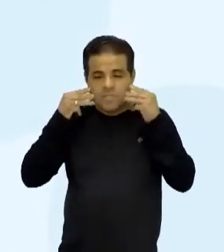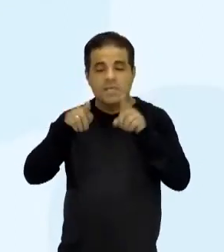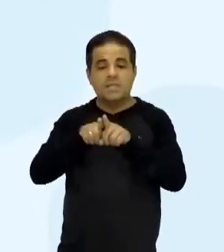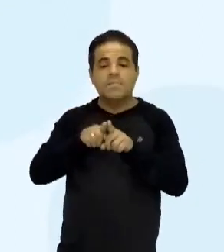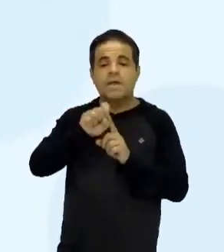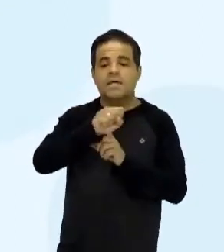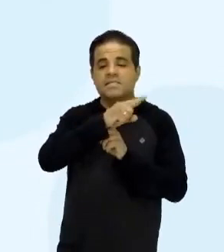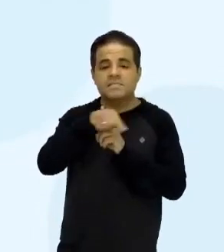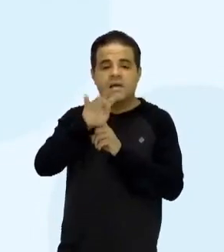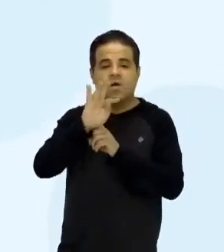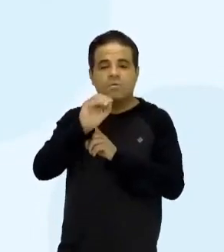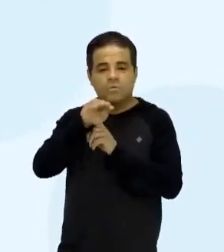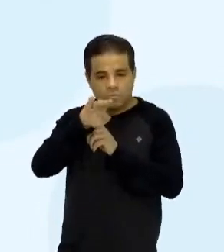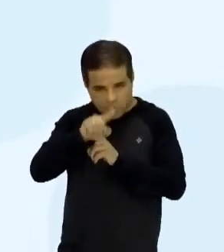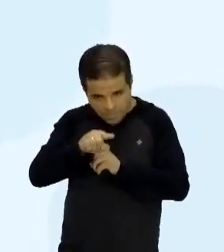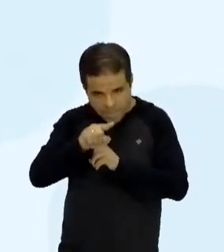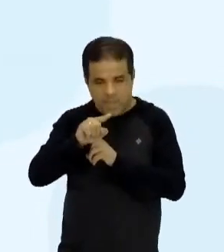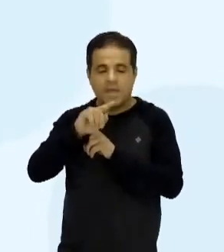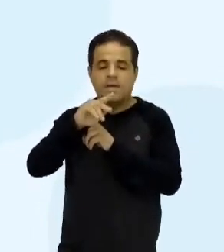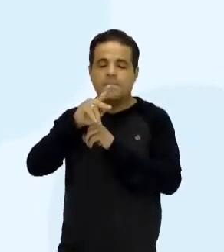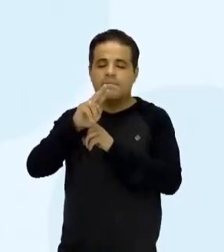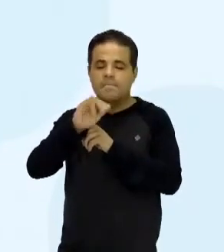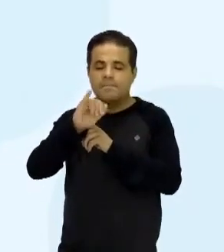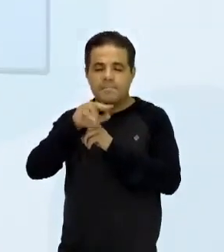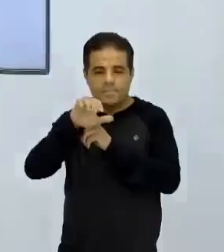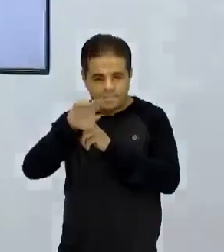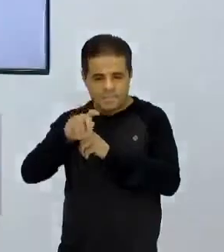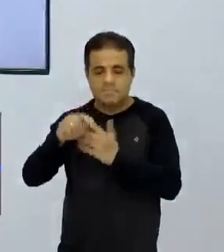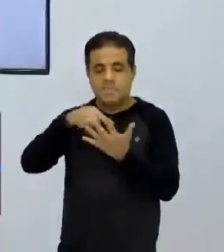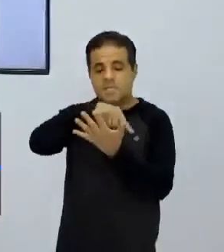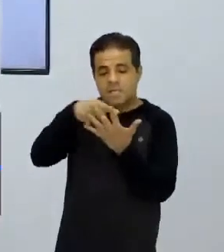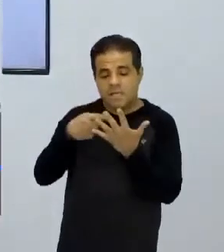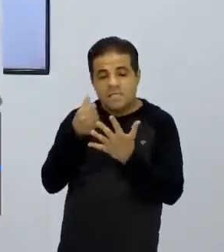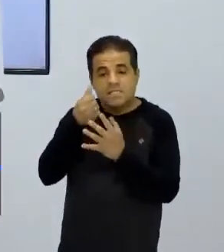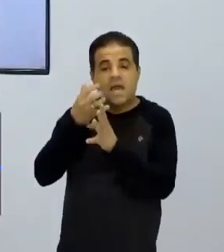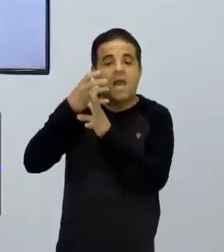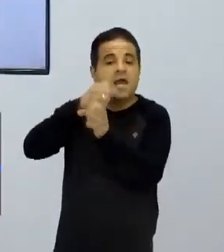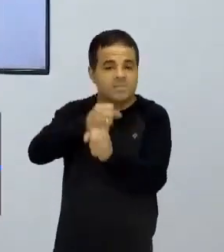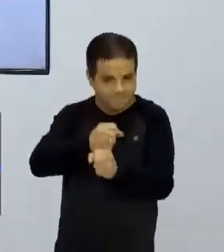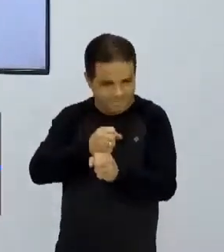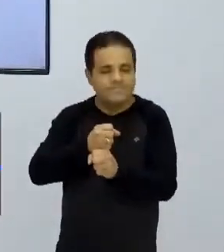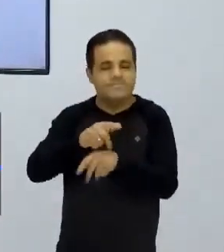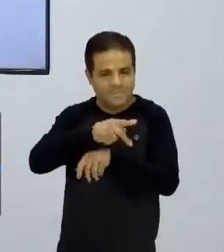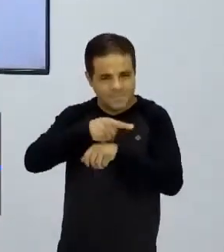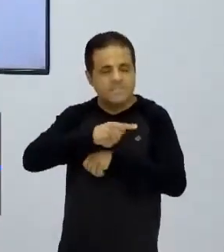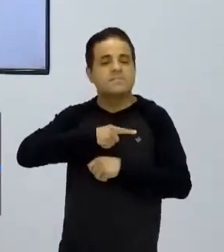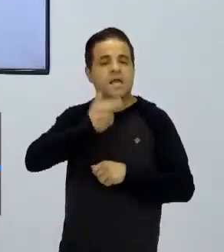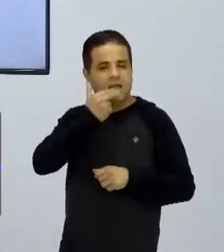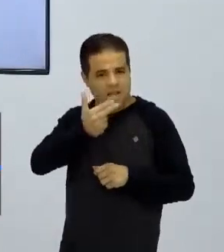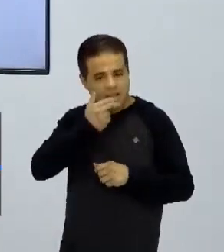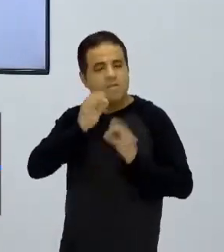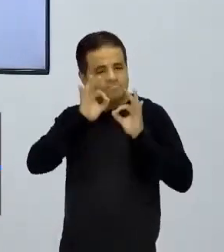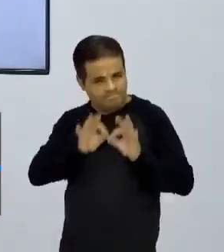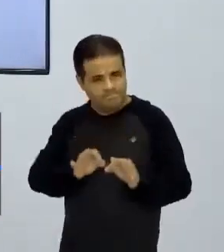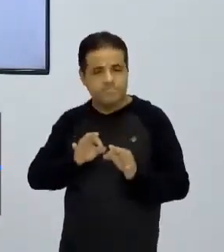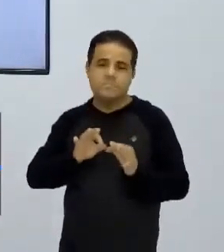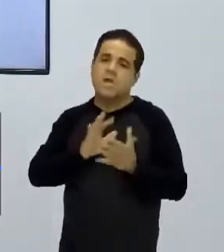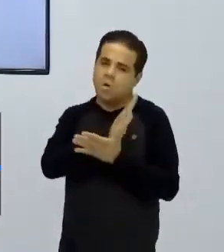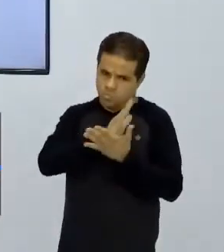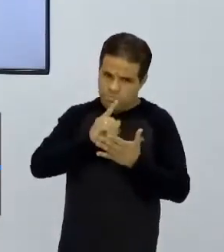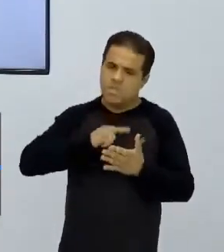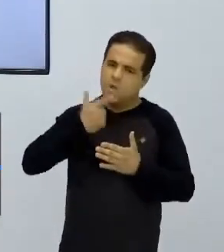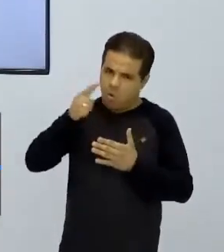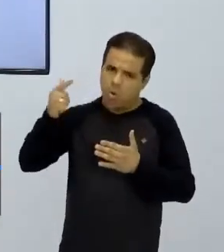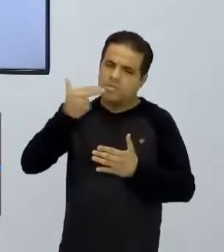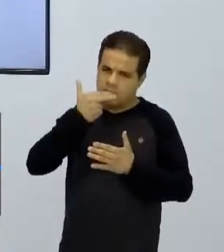São Tomé e Príncipe. São esses 6 países aí que tem a língua aí, né? Uma das línguas, alguns